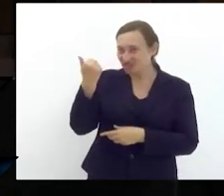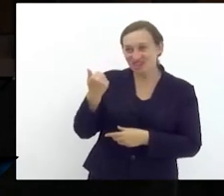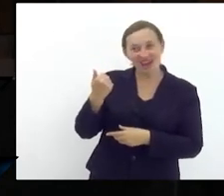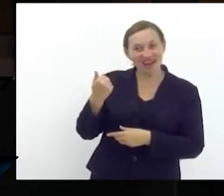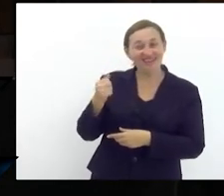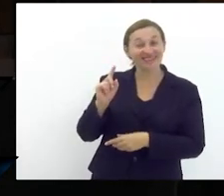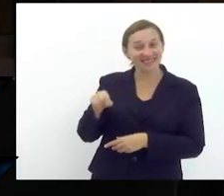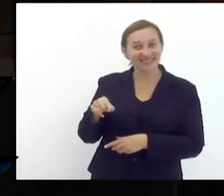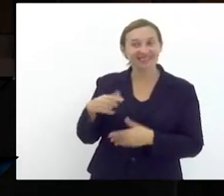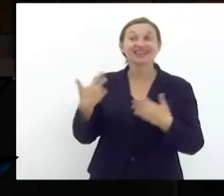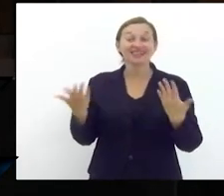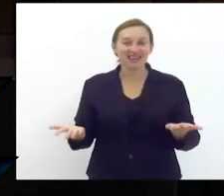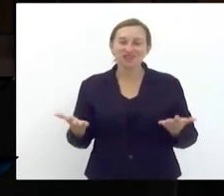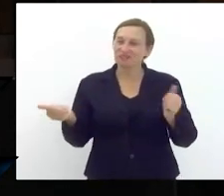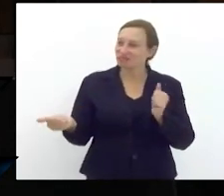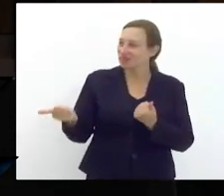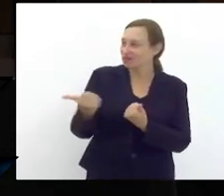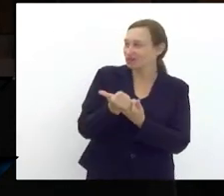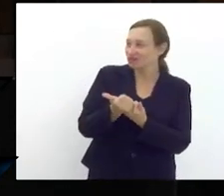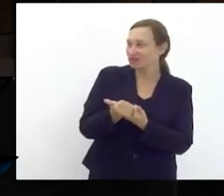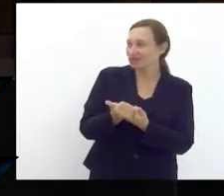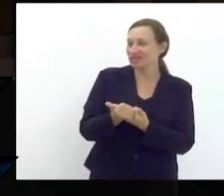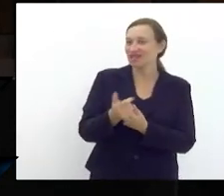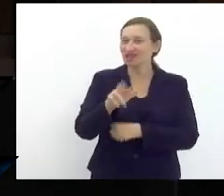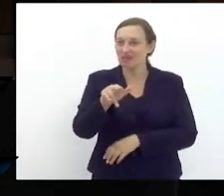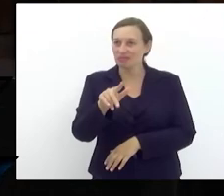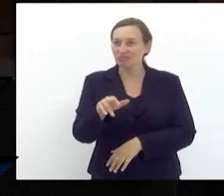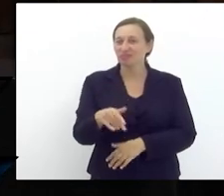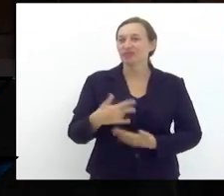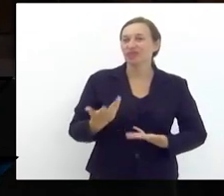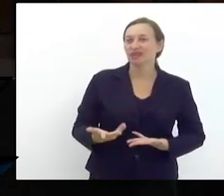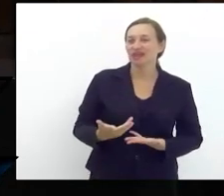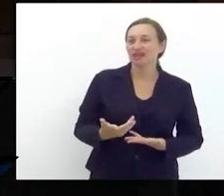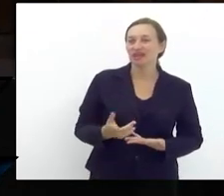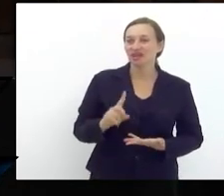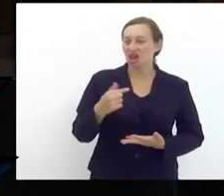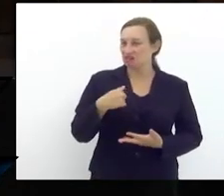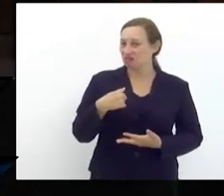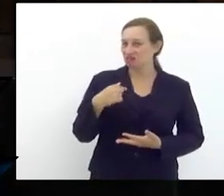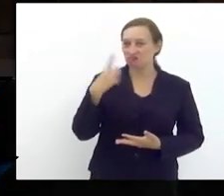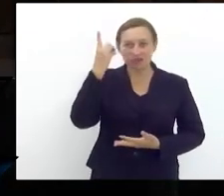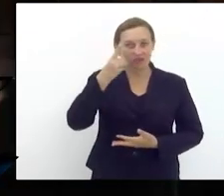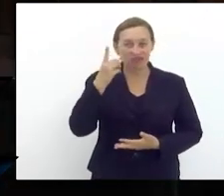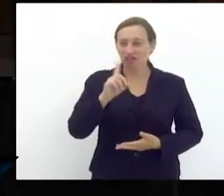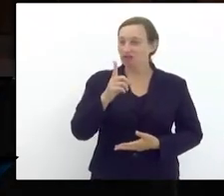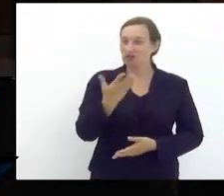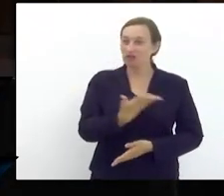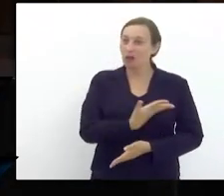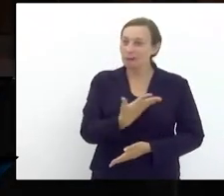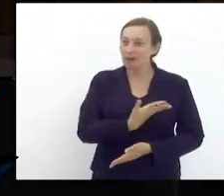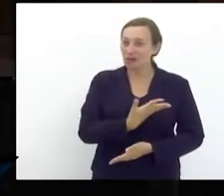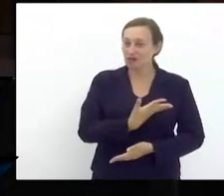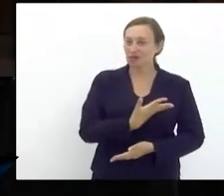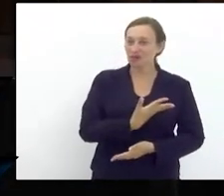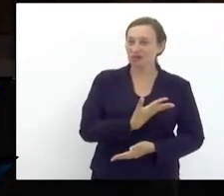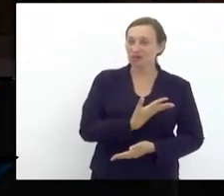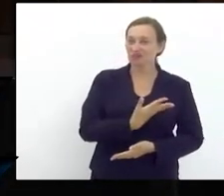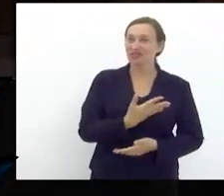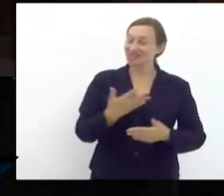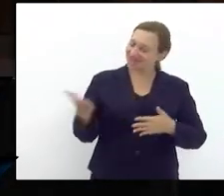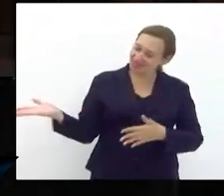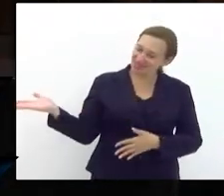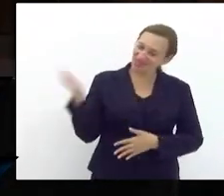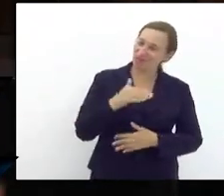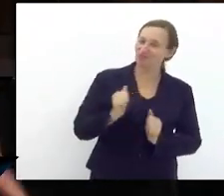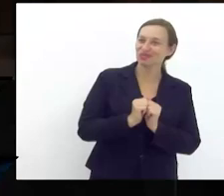piano Tamo junto irmão tô aqui só para te mandar um beijo não tô aqui como Deputado tô aqui como seu amigo seu fã e vamos para cima